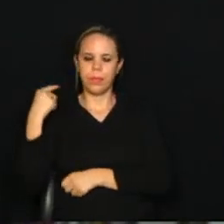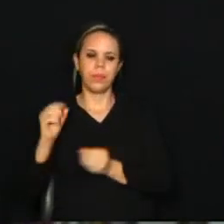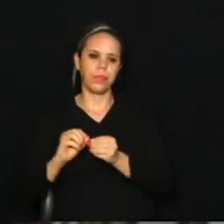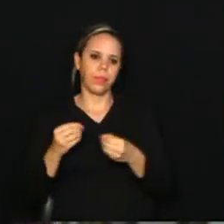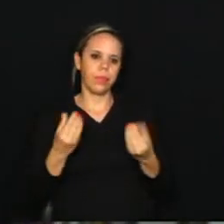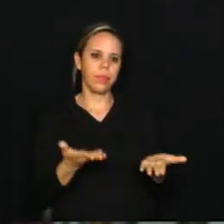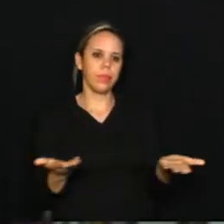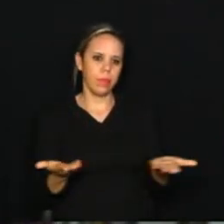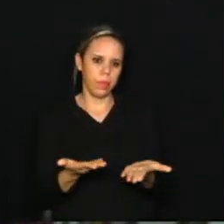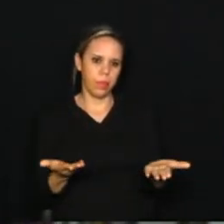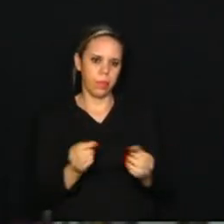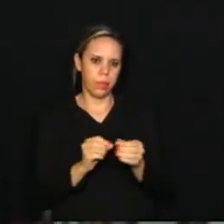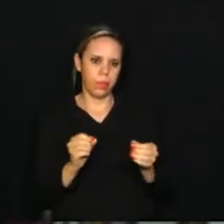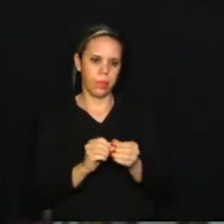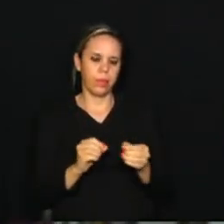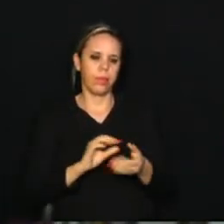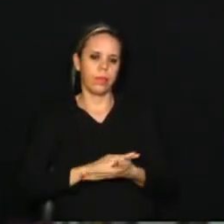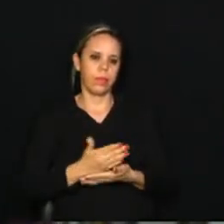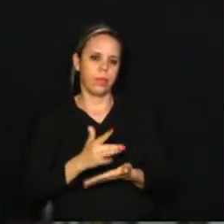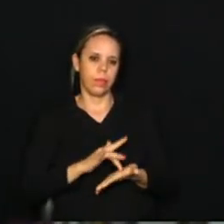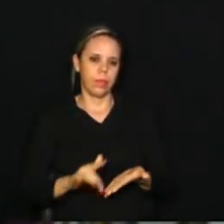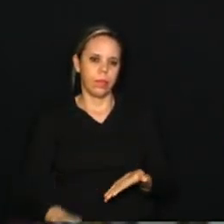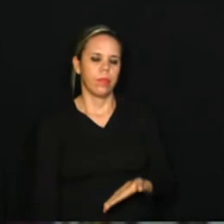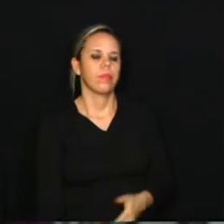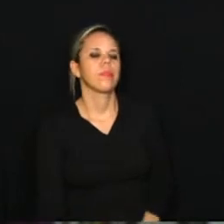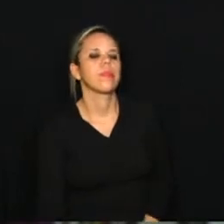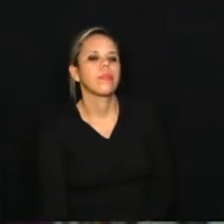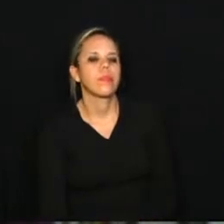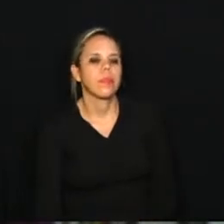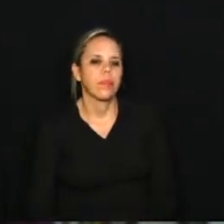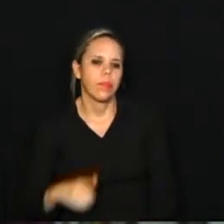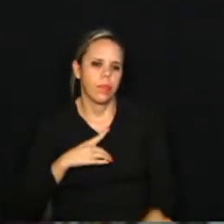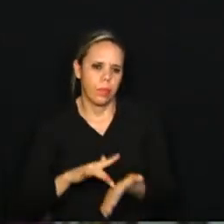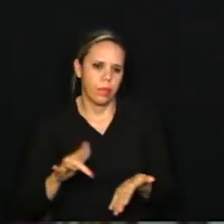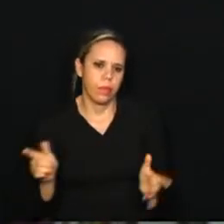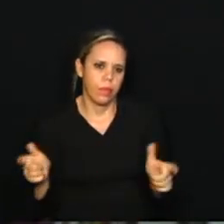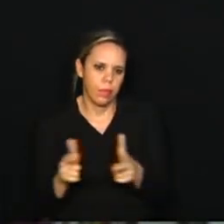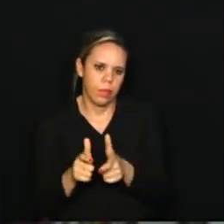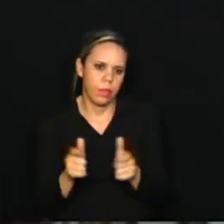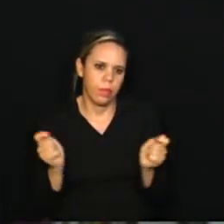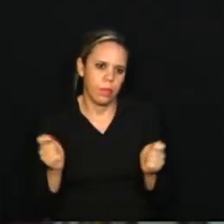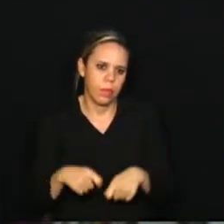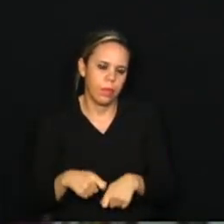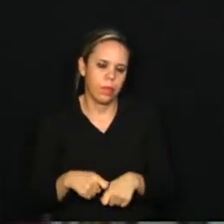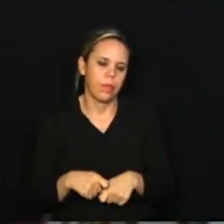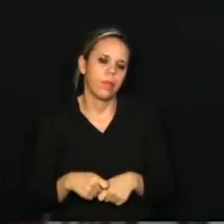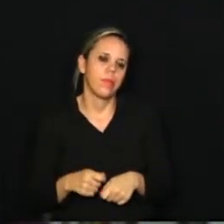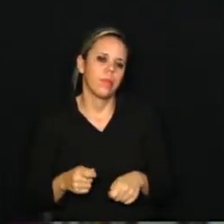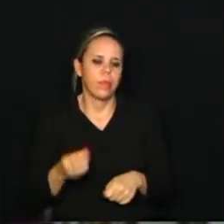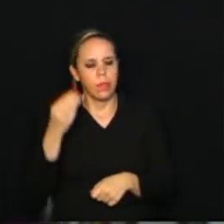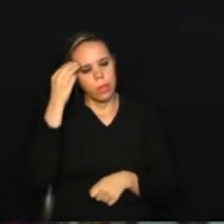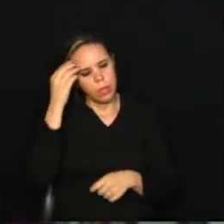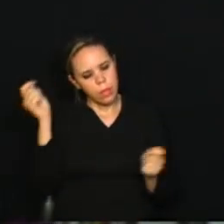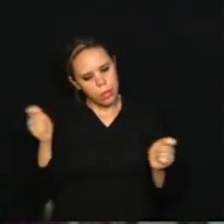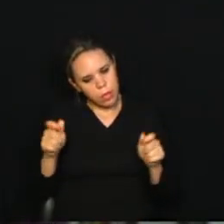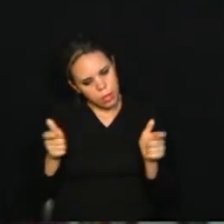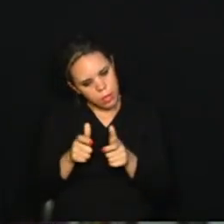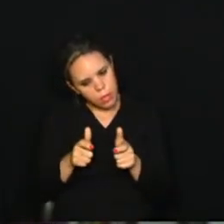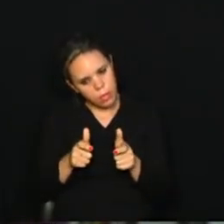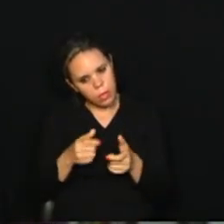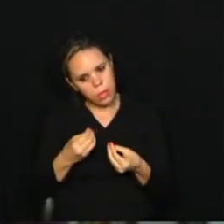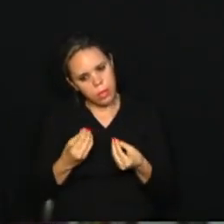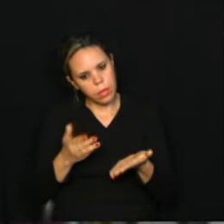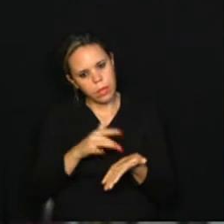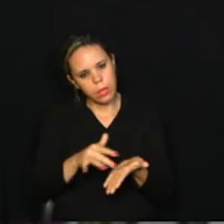nós vamos fazer com os Chromebooks. Os tablets têm muito menos poder e muito menos condições